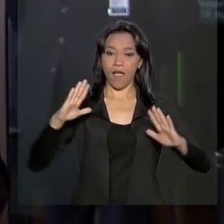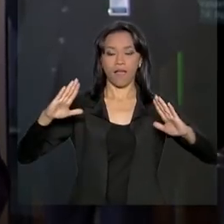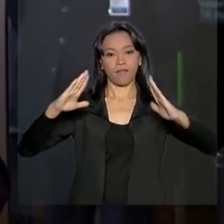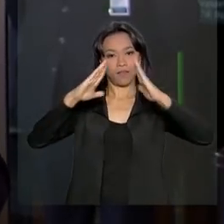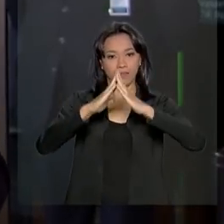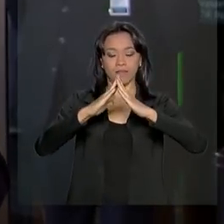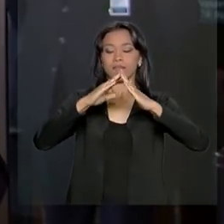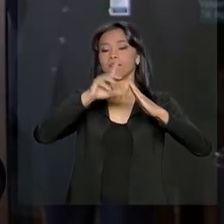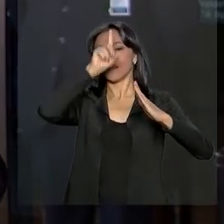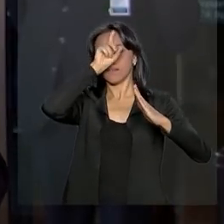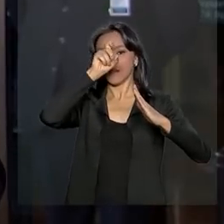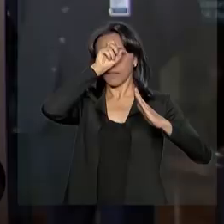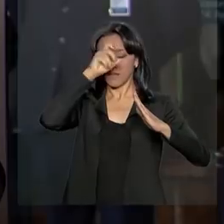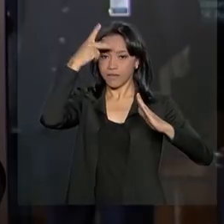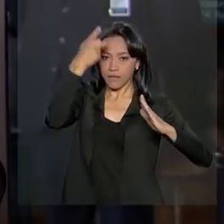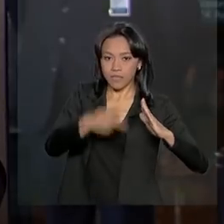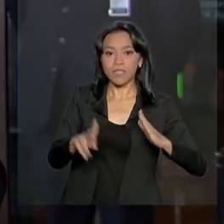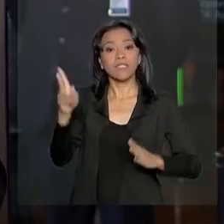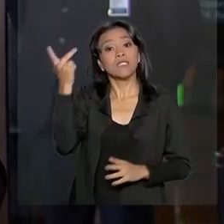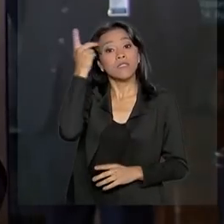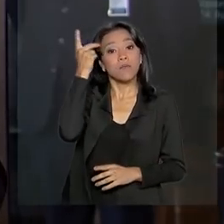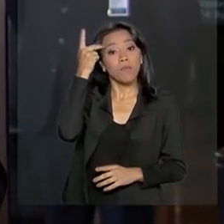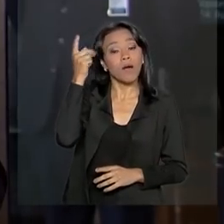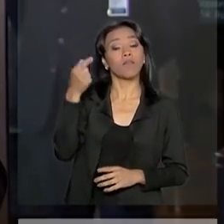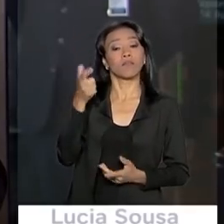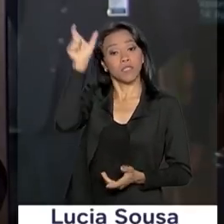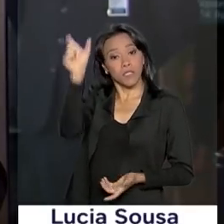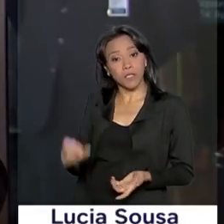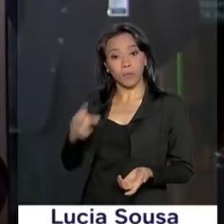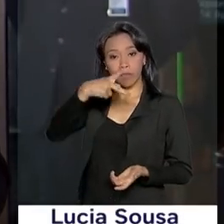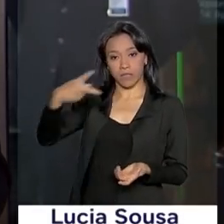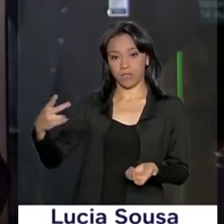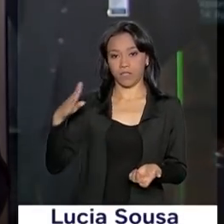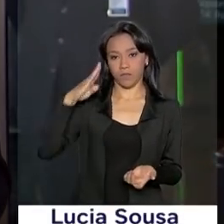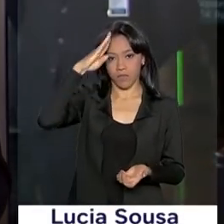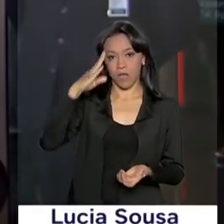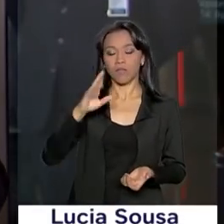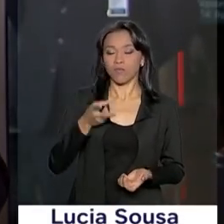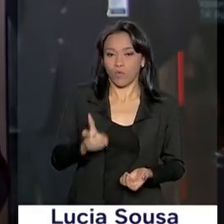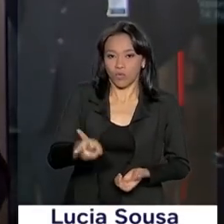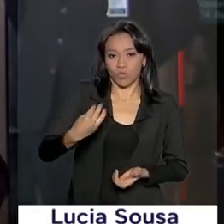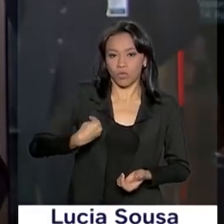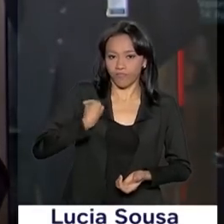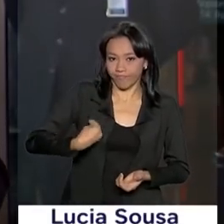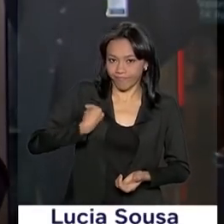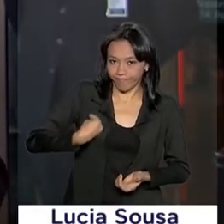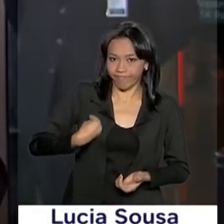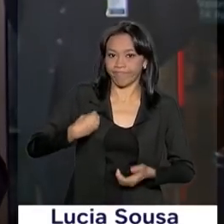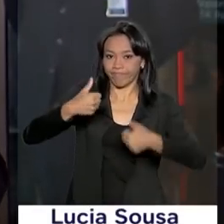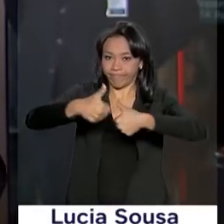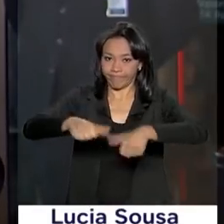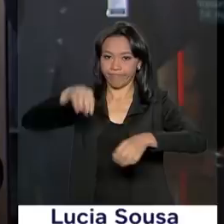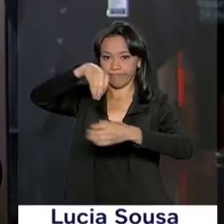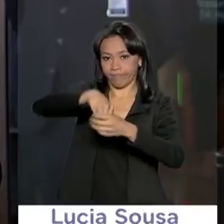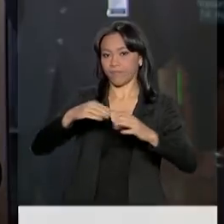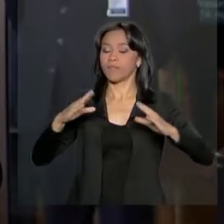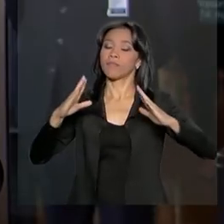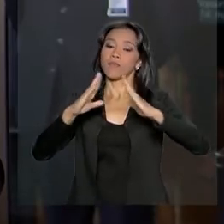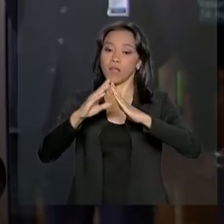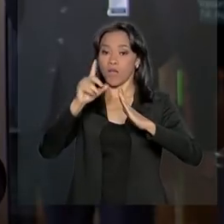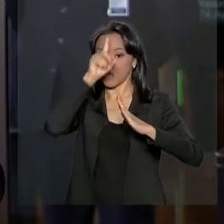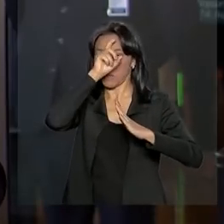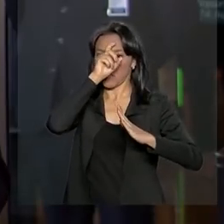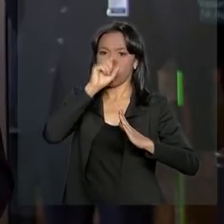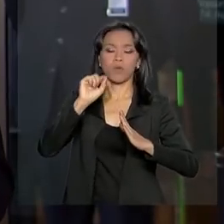zona sul da capital paulista, onde o presidente Jair Bolsonaro segue internado para se recuperar da cirurgia da retirada da bolsa